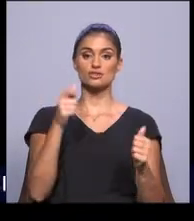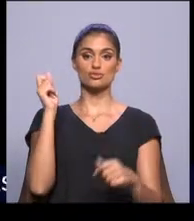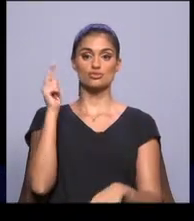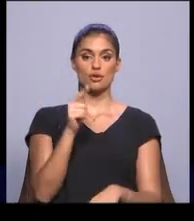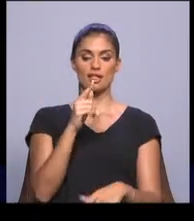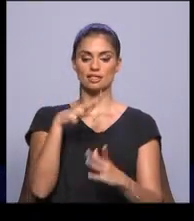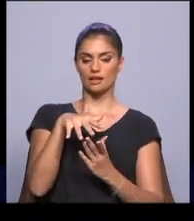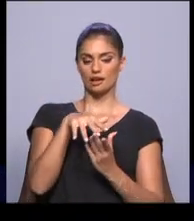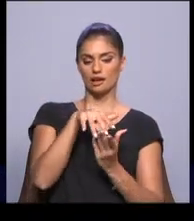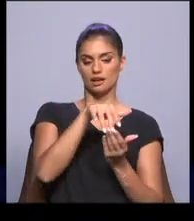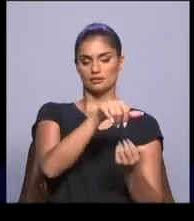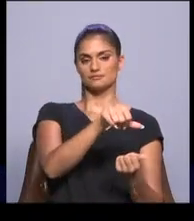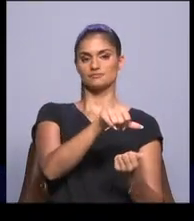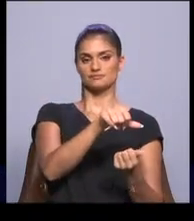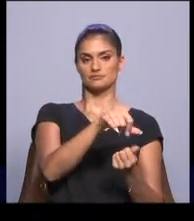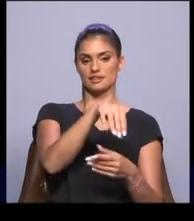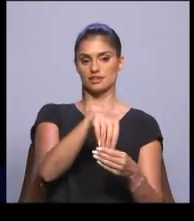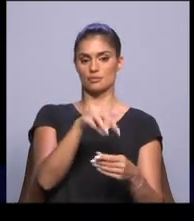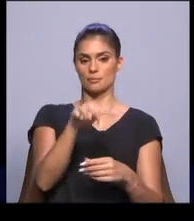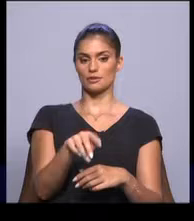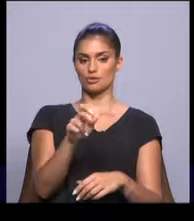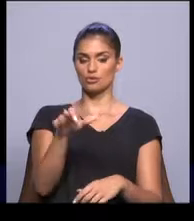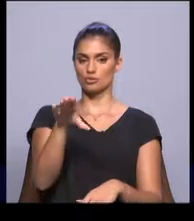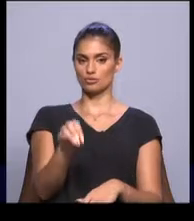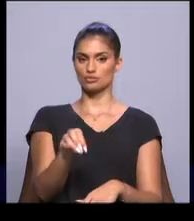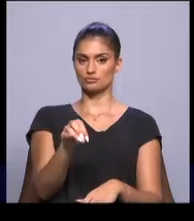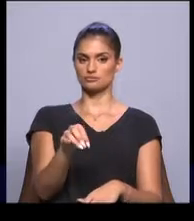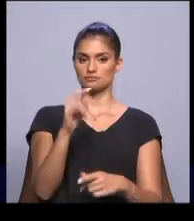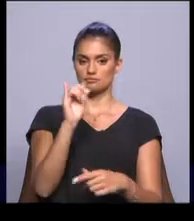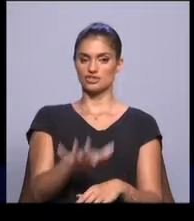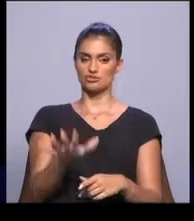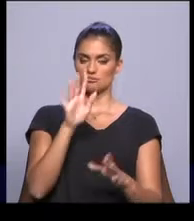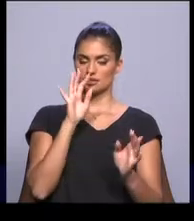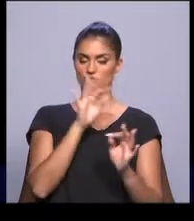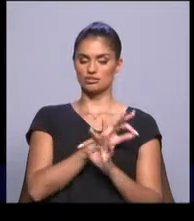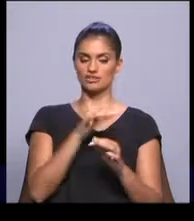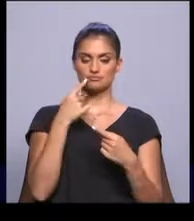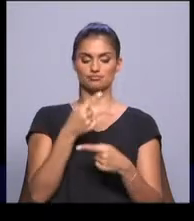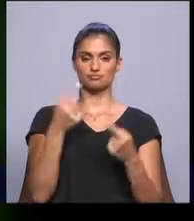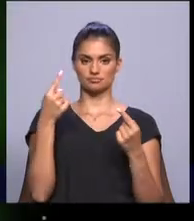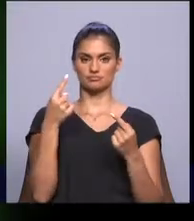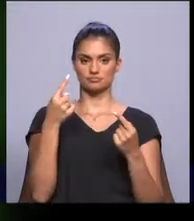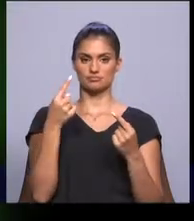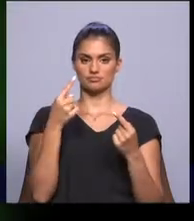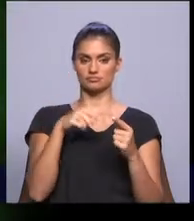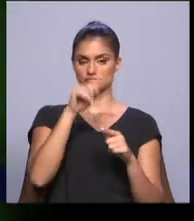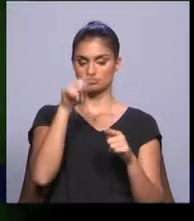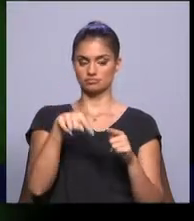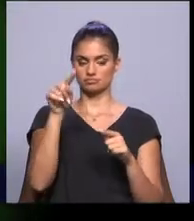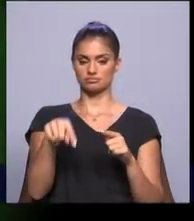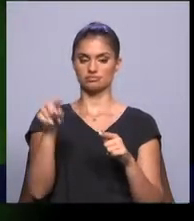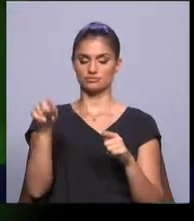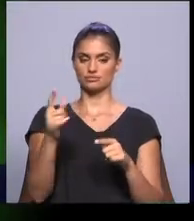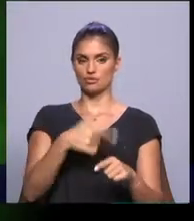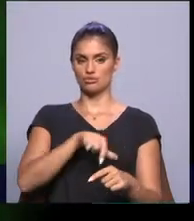Terra, dentro da órbita de Mercúrio, Daniel, e que mostrou estas imagens absolutamente extraordinárias, em vários comprimentos de onda, do